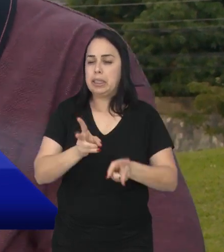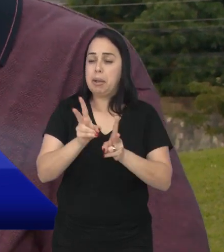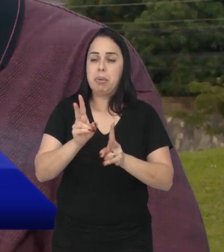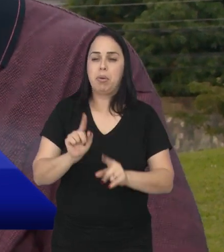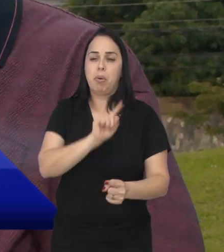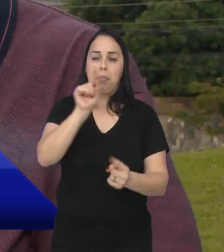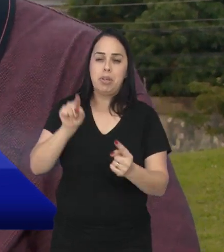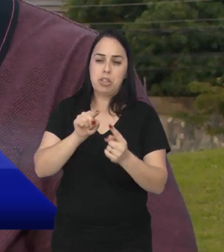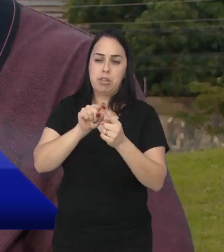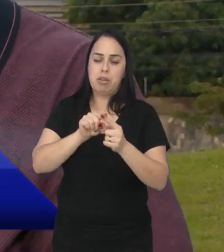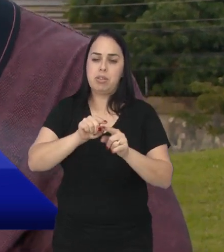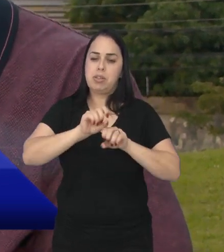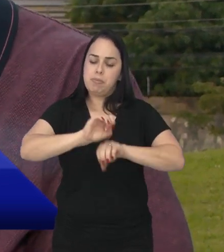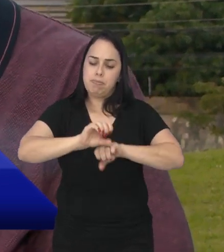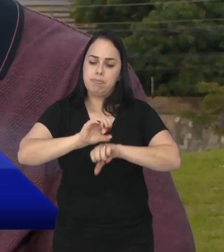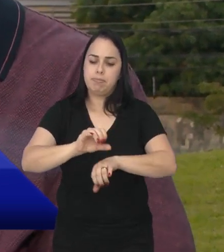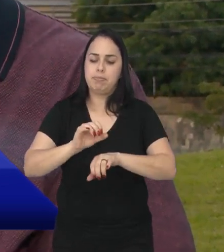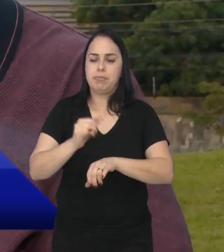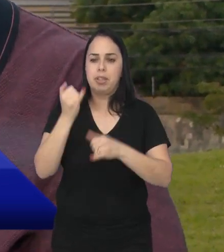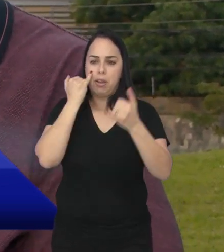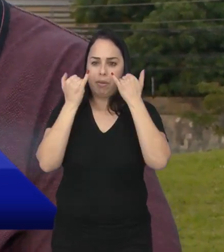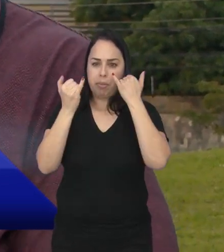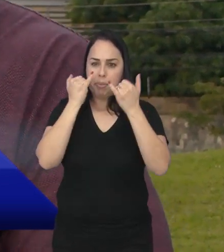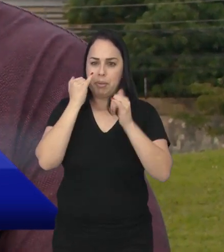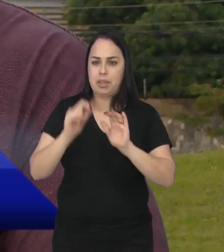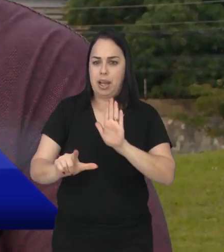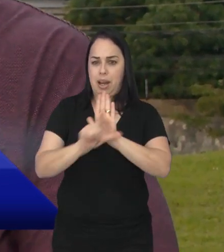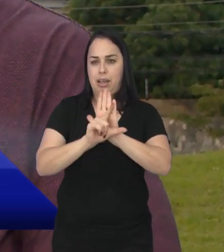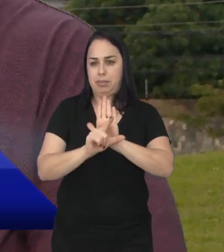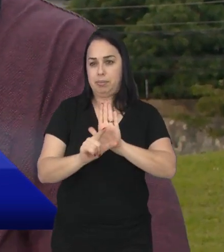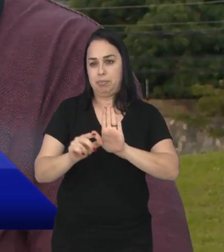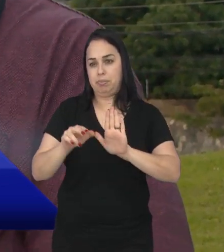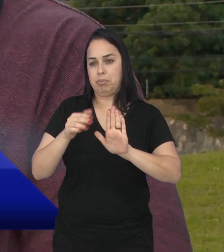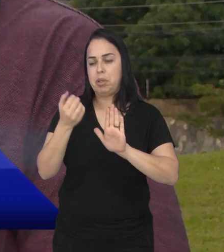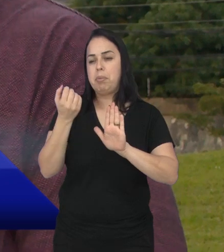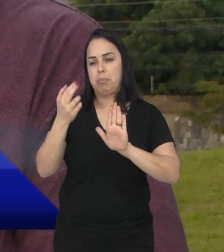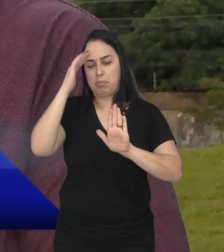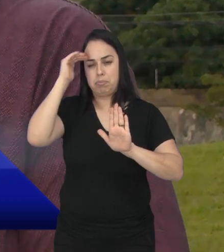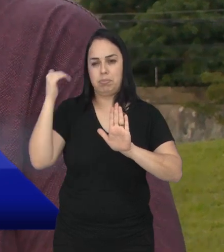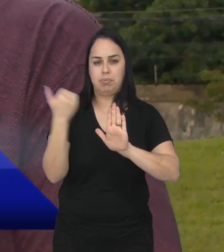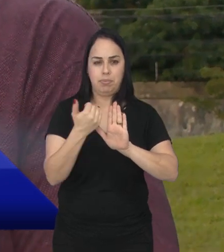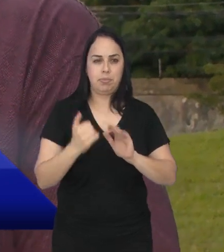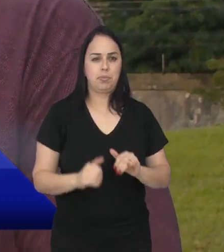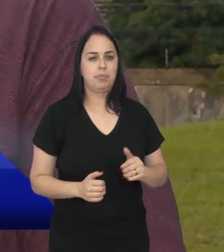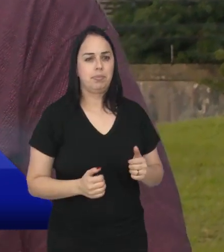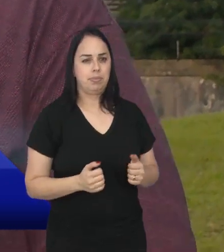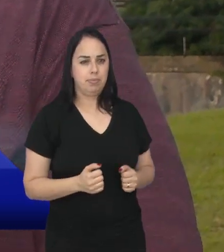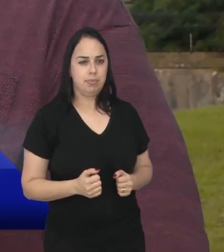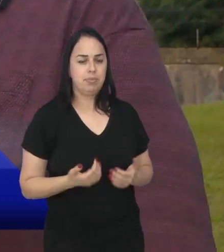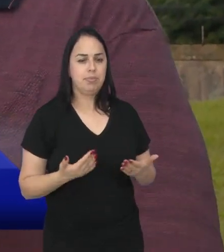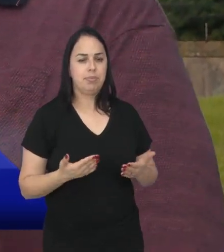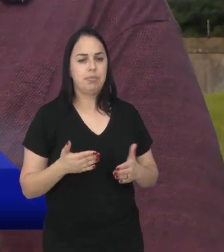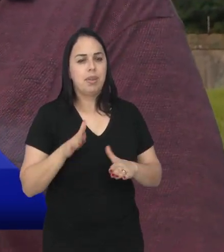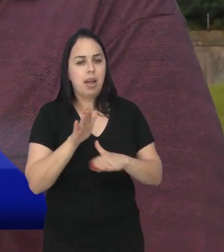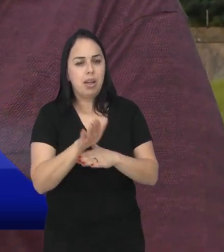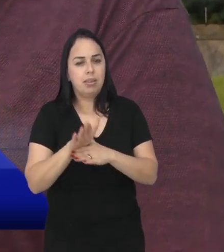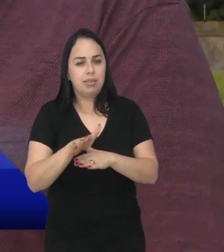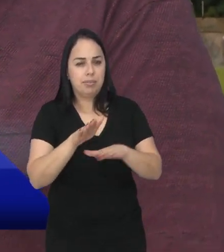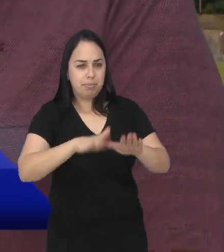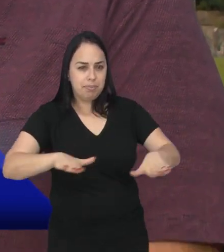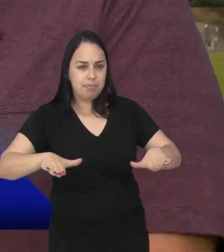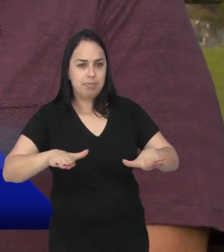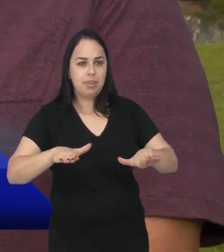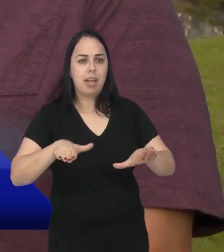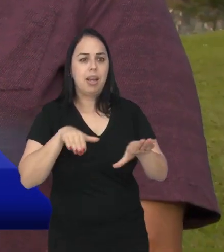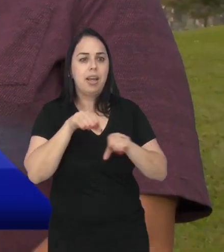com o intuito do que de informá-los a importância de respeitar as leis de trânsito e é legal justamente utilizar as crianças